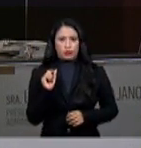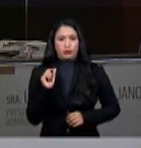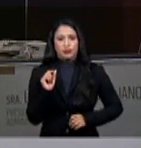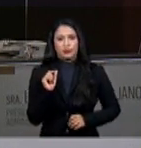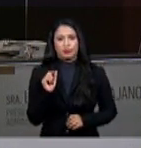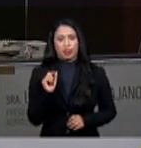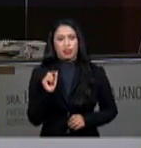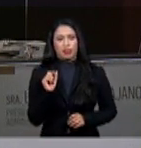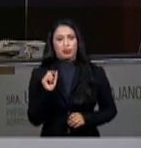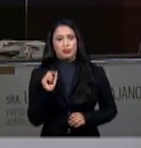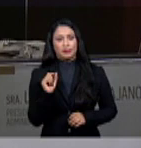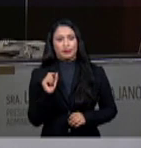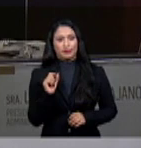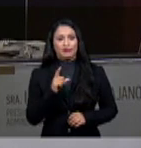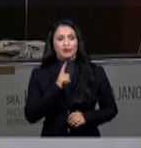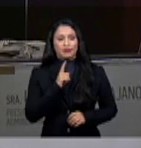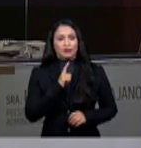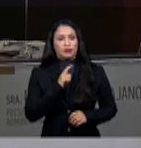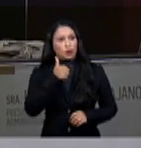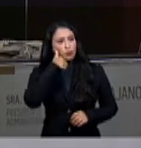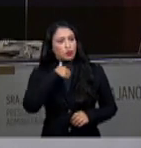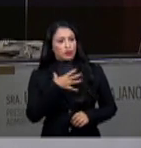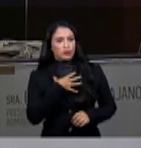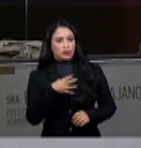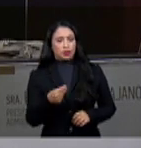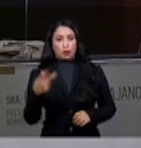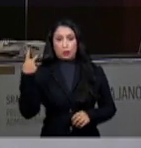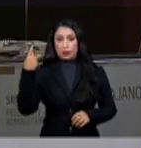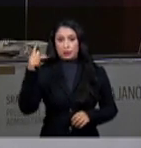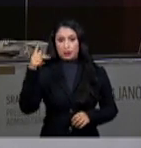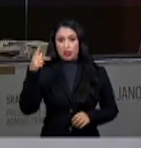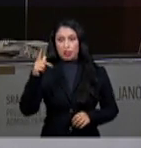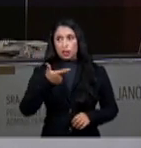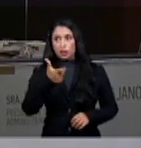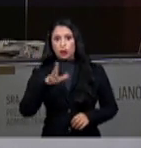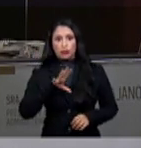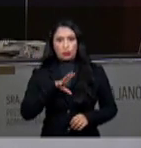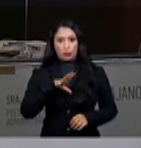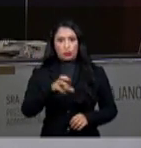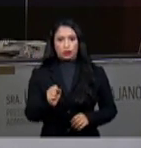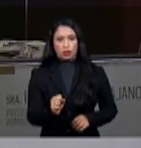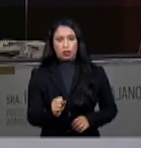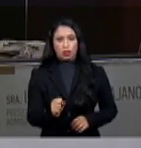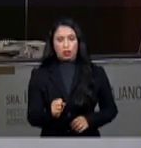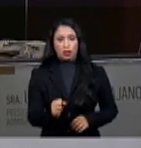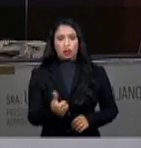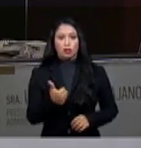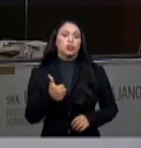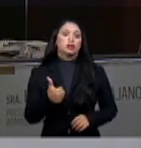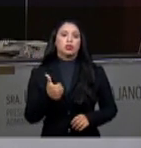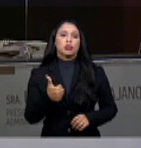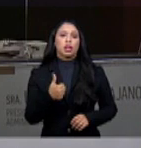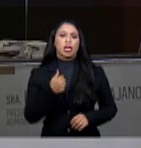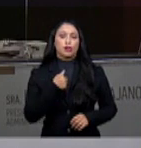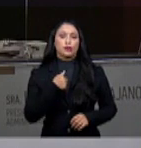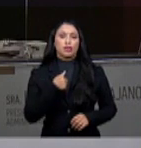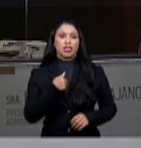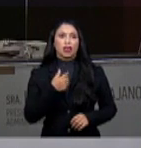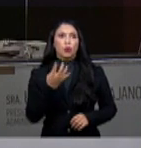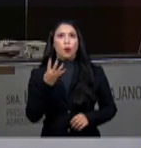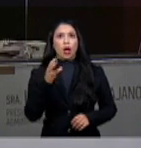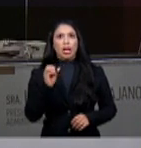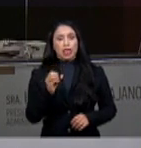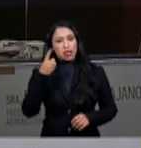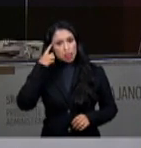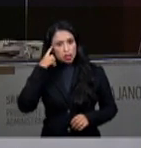eu tenho uma filha que mora em Paris e outra que mora em Portugal em julho eu fiquei 14 dias em quarentena em Portugal